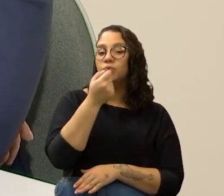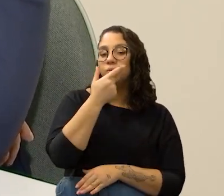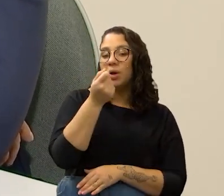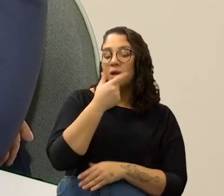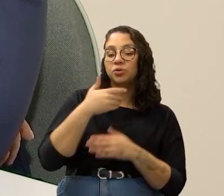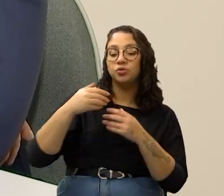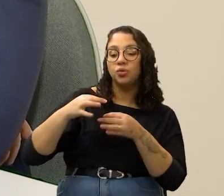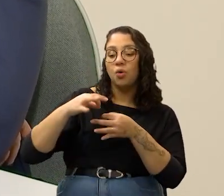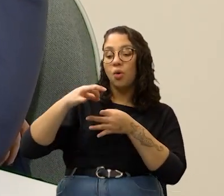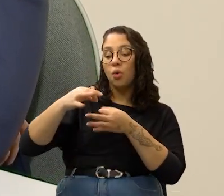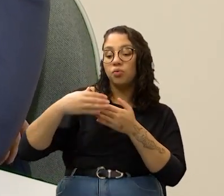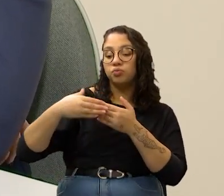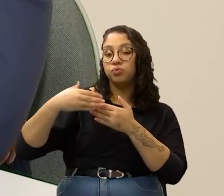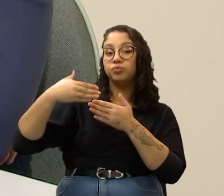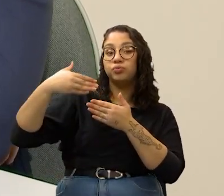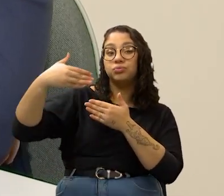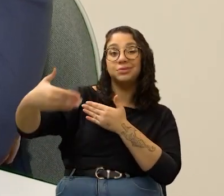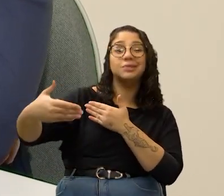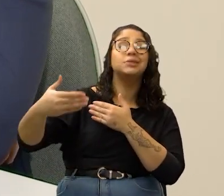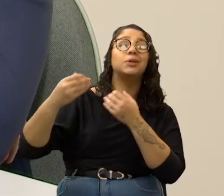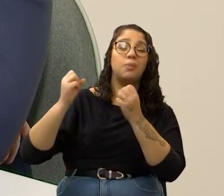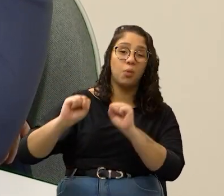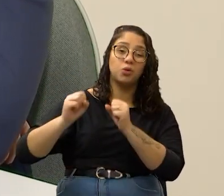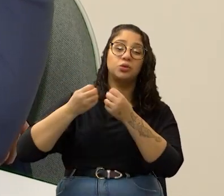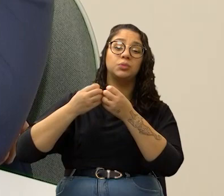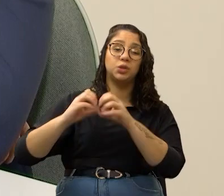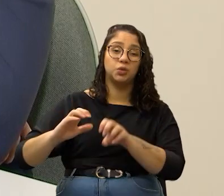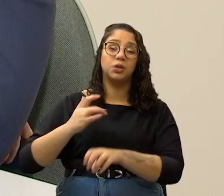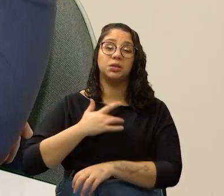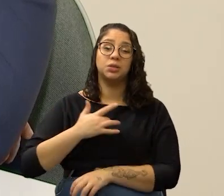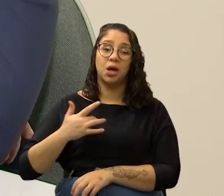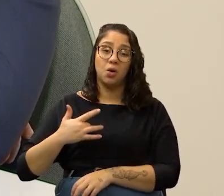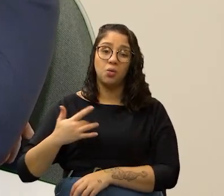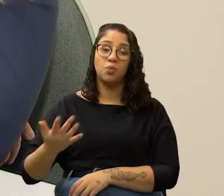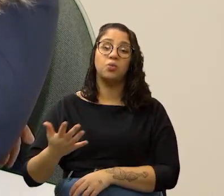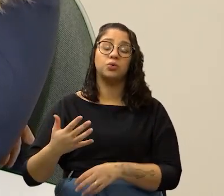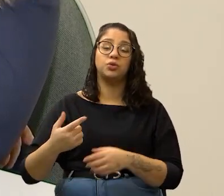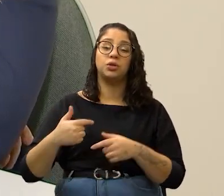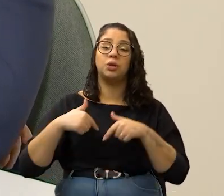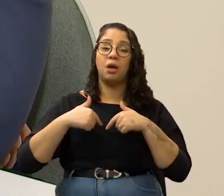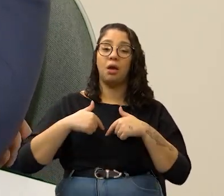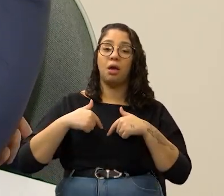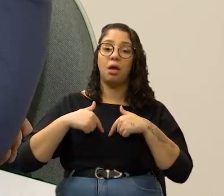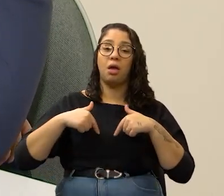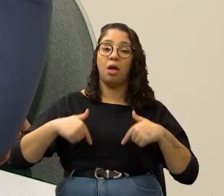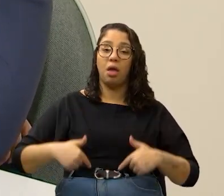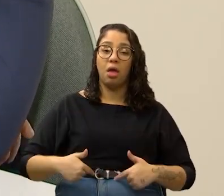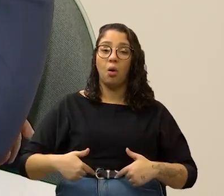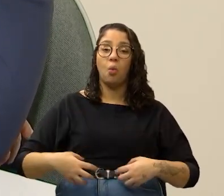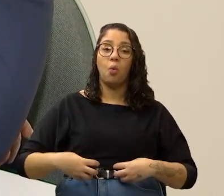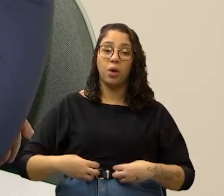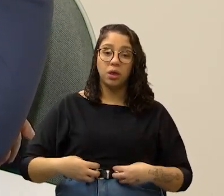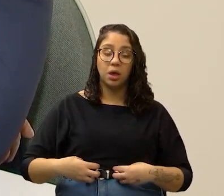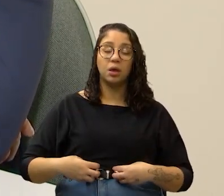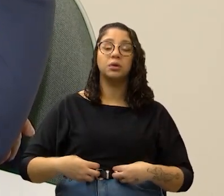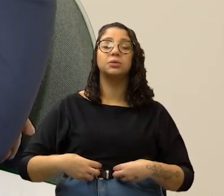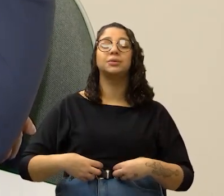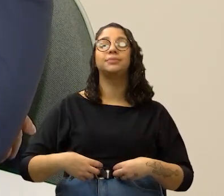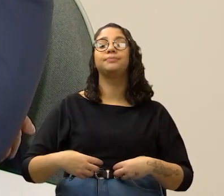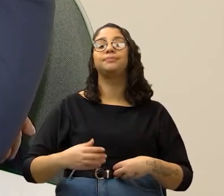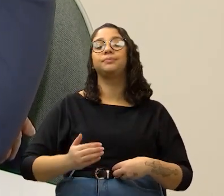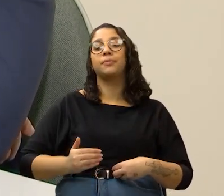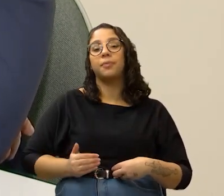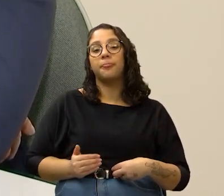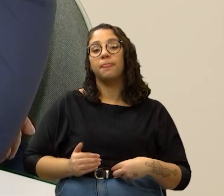a médio e longo prazo acaba trazendo prejuízos a rins, né, às vezes até mesmo fígado e